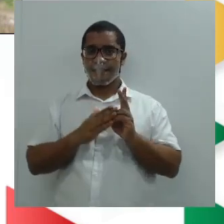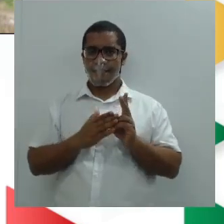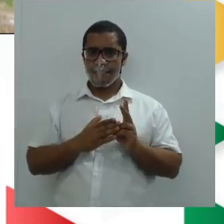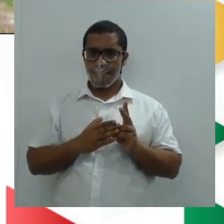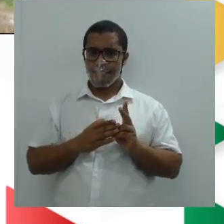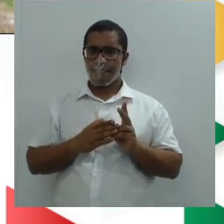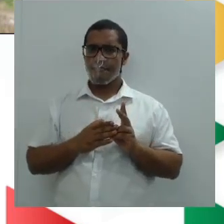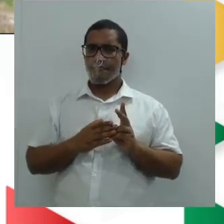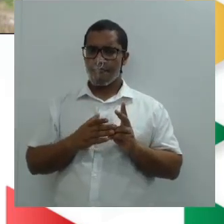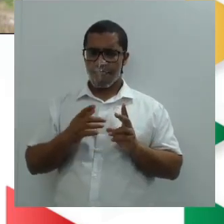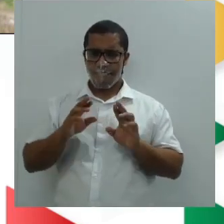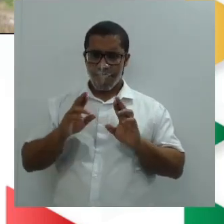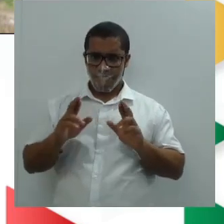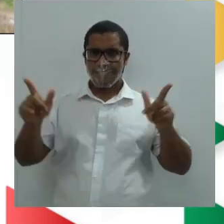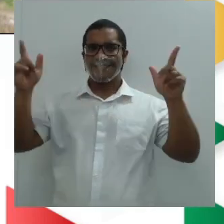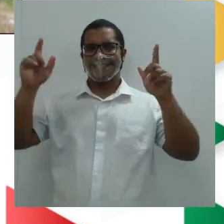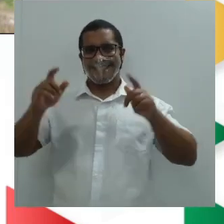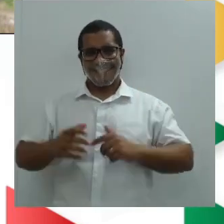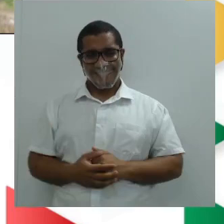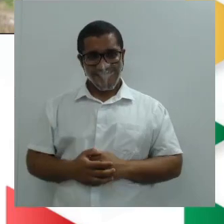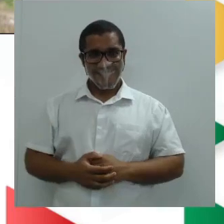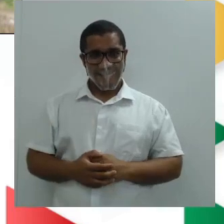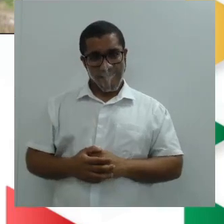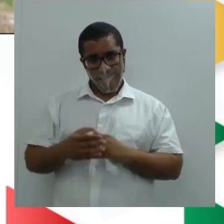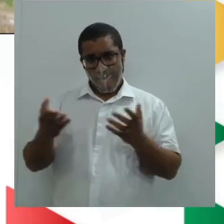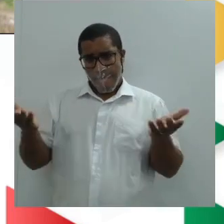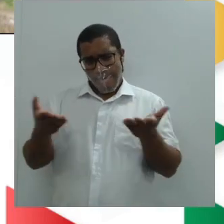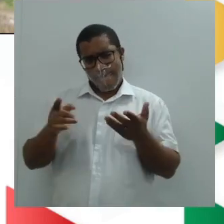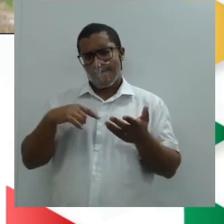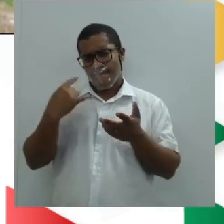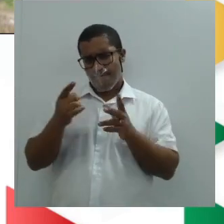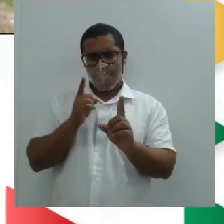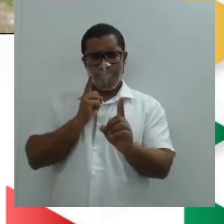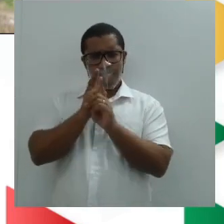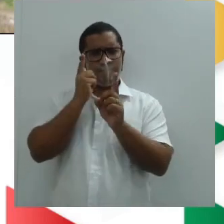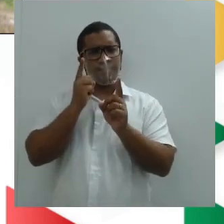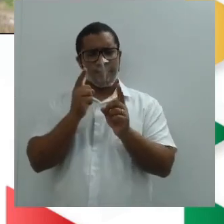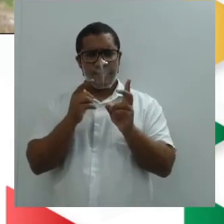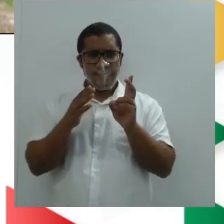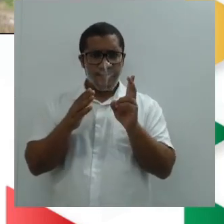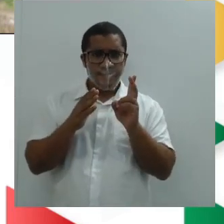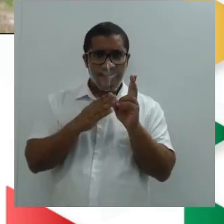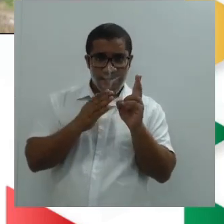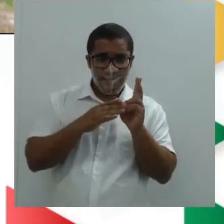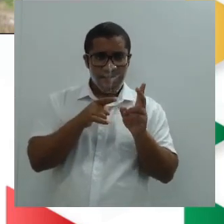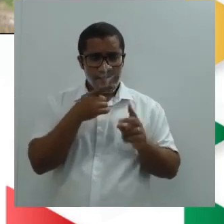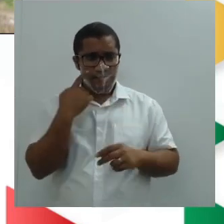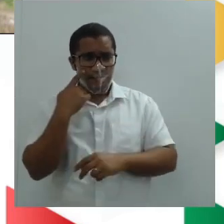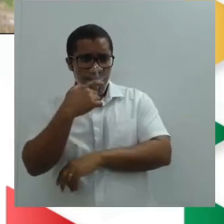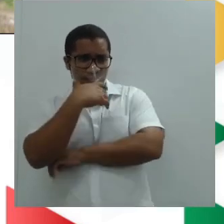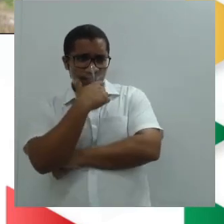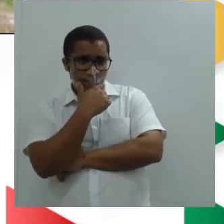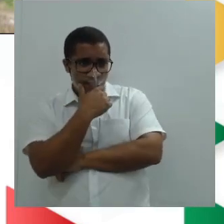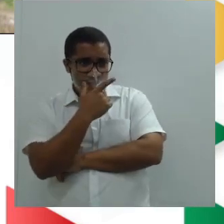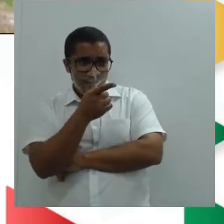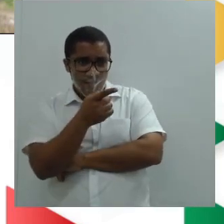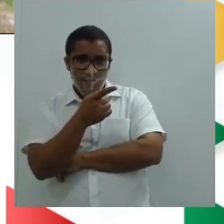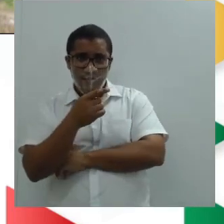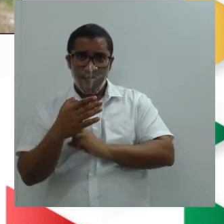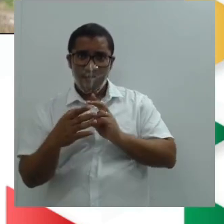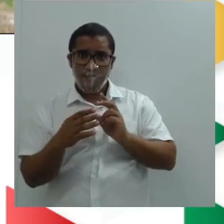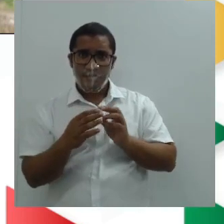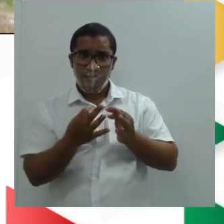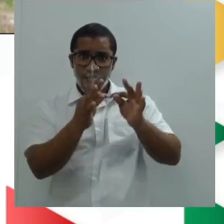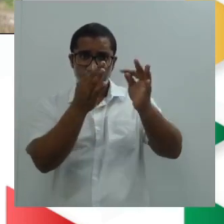esse diferencial também, não é? Então, hoje em dia, a gente vê o índio, né, usando as tecnologias,